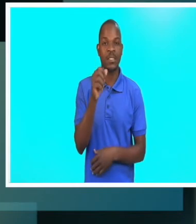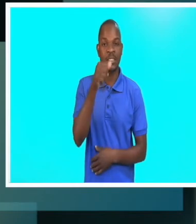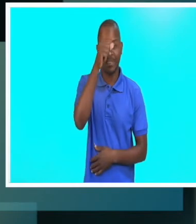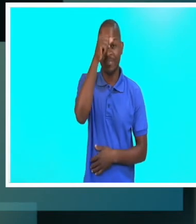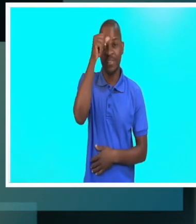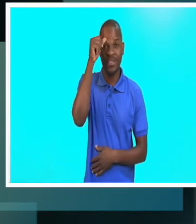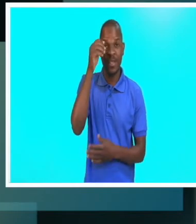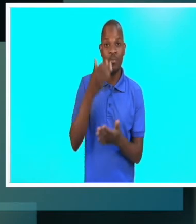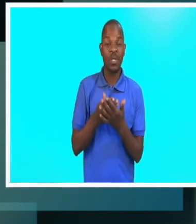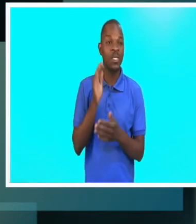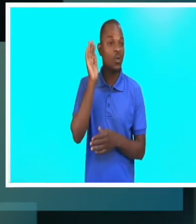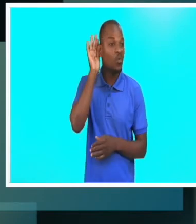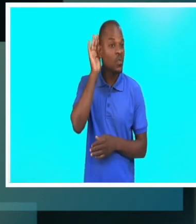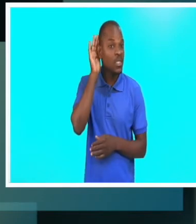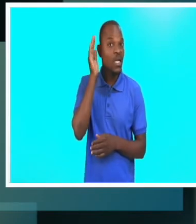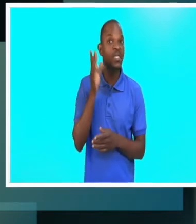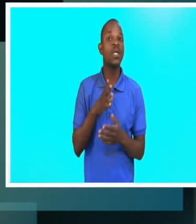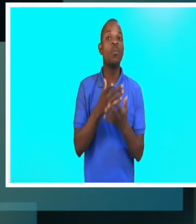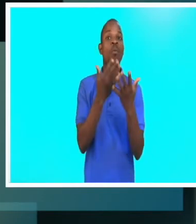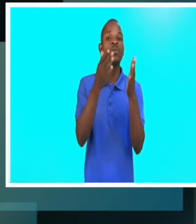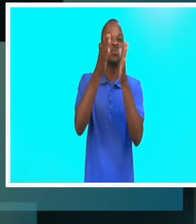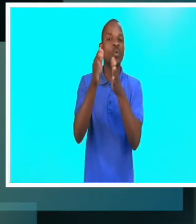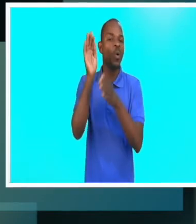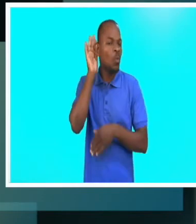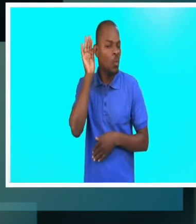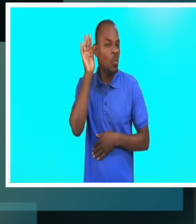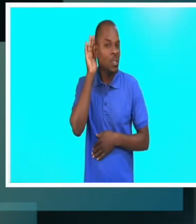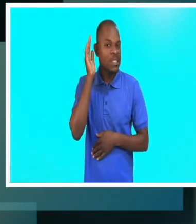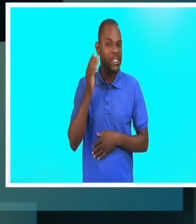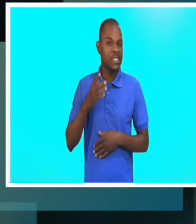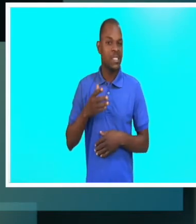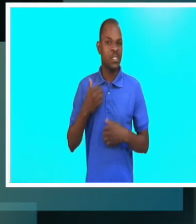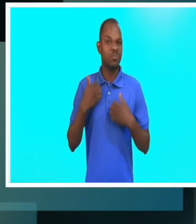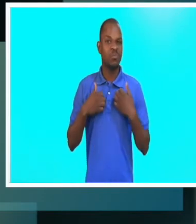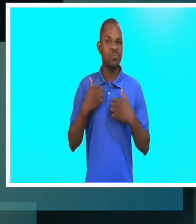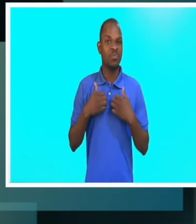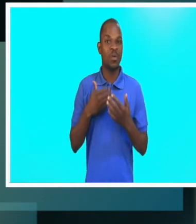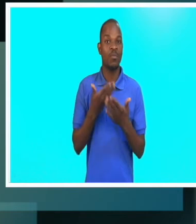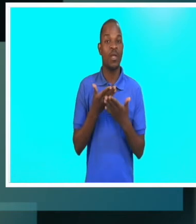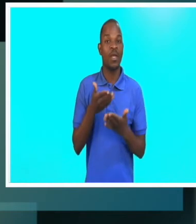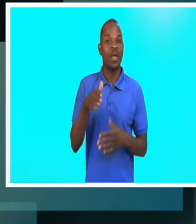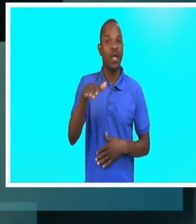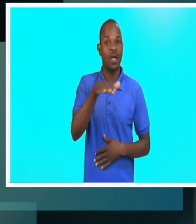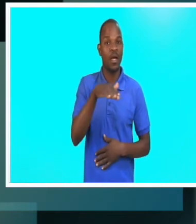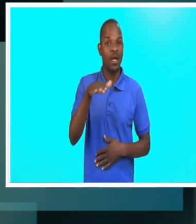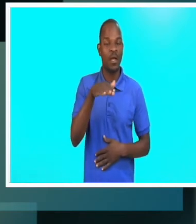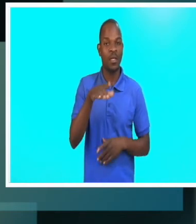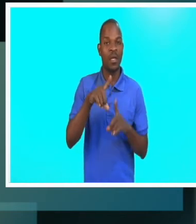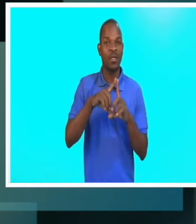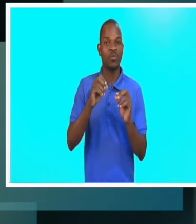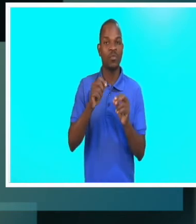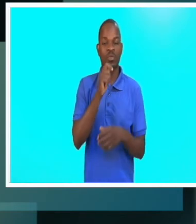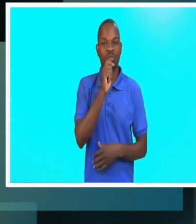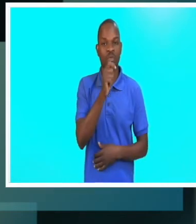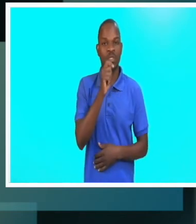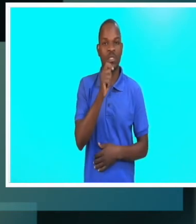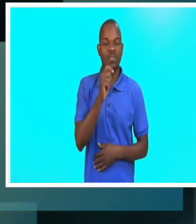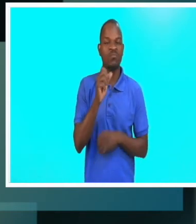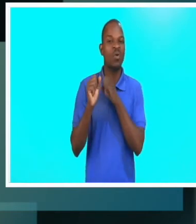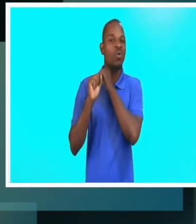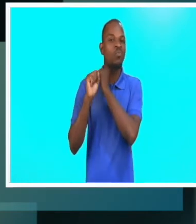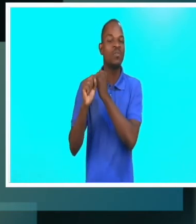Não foi fácil, por saber que milhões de pessoas estão a escutar. Aí, ela, porque essa área de locução, área de